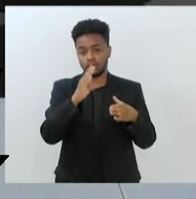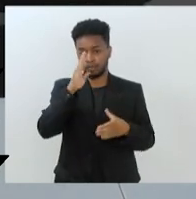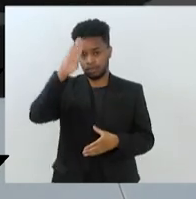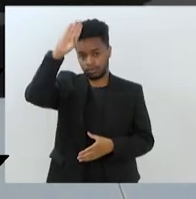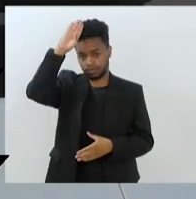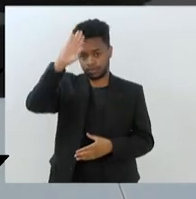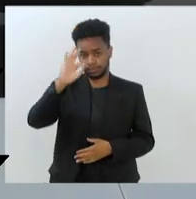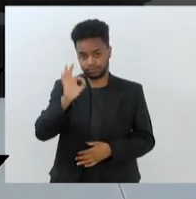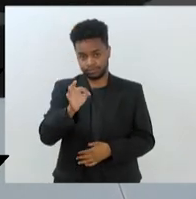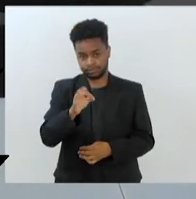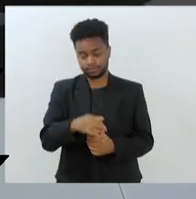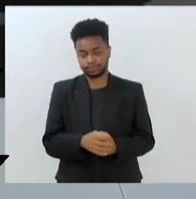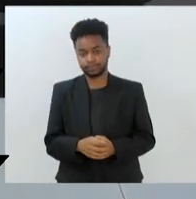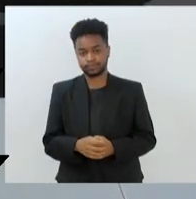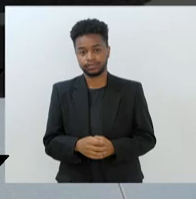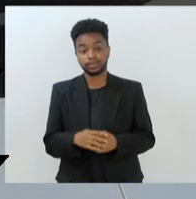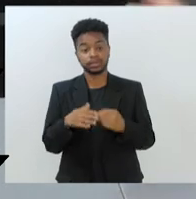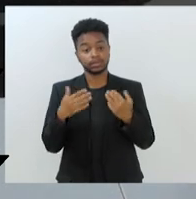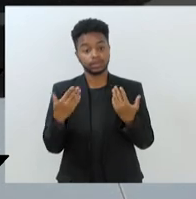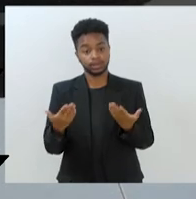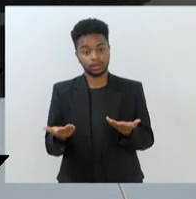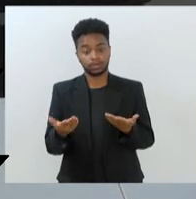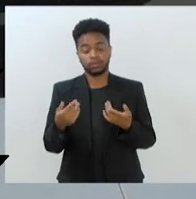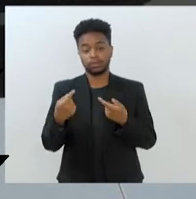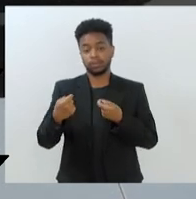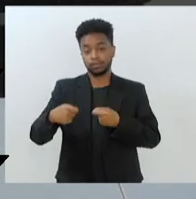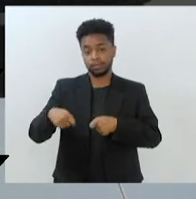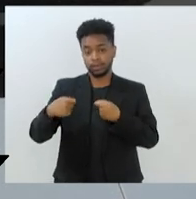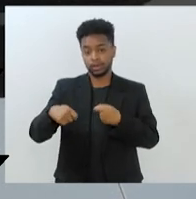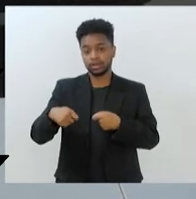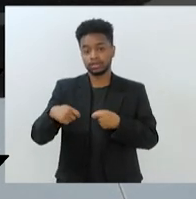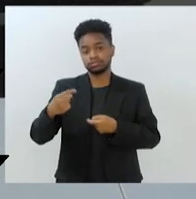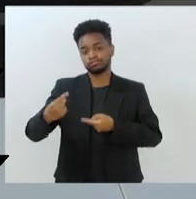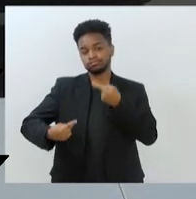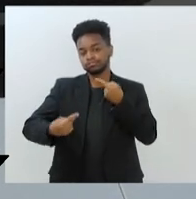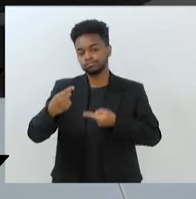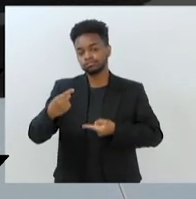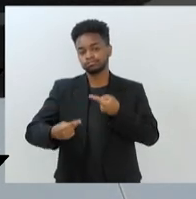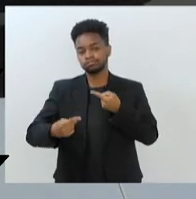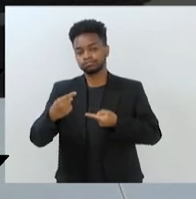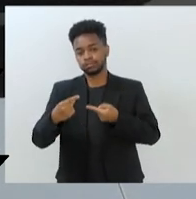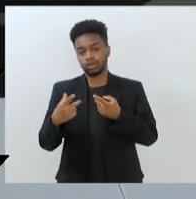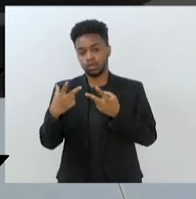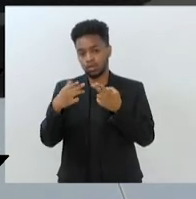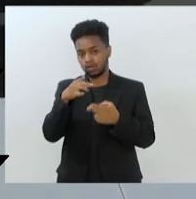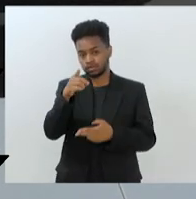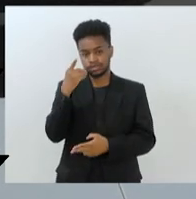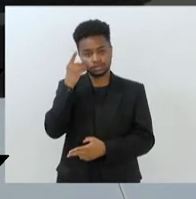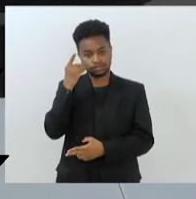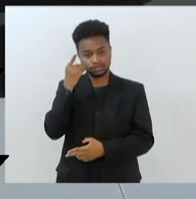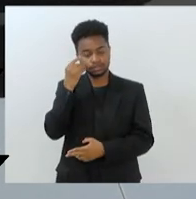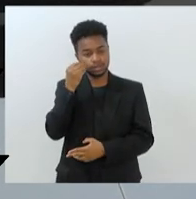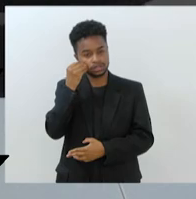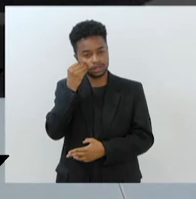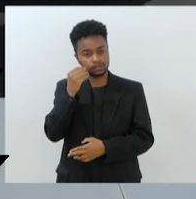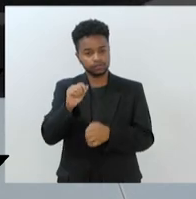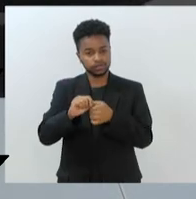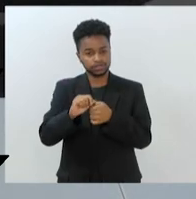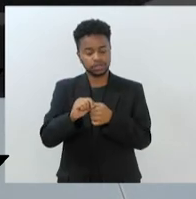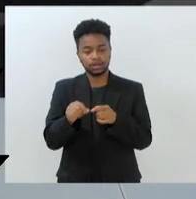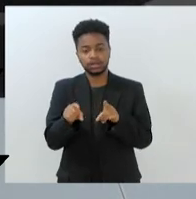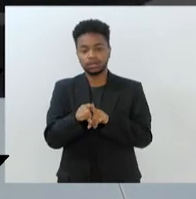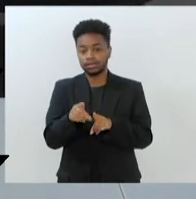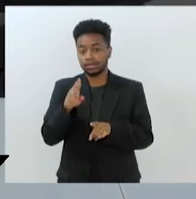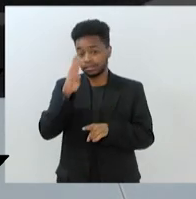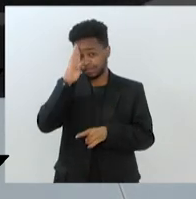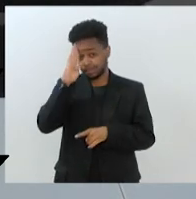Né? Então, é necessário esse debate, como o senhor quer fazer, e a presença